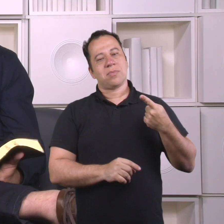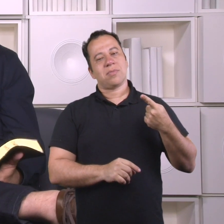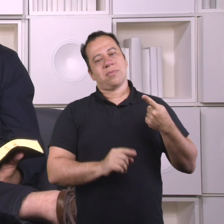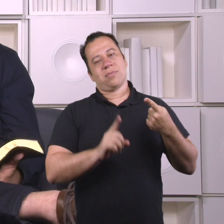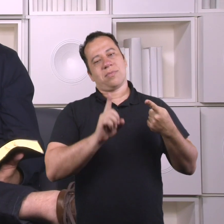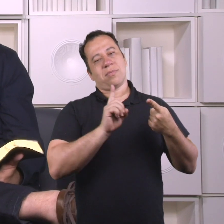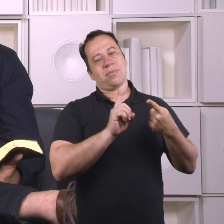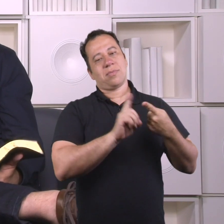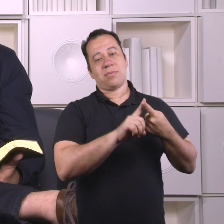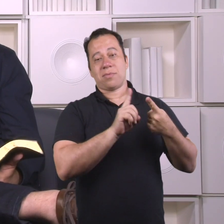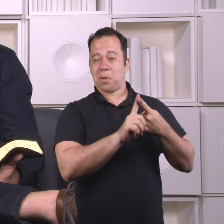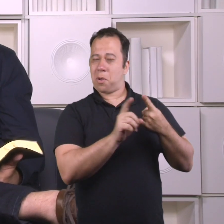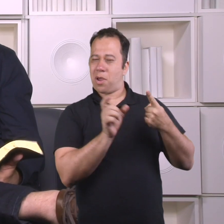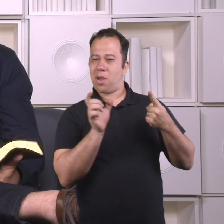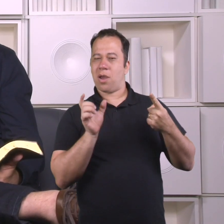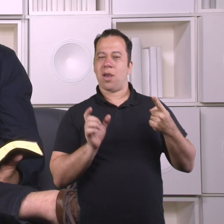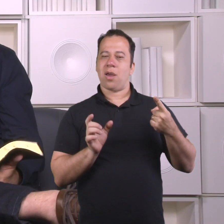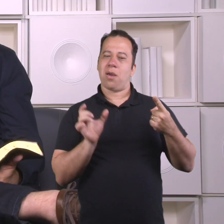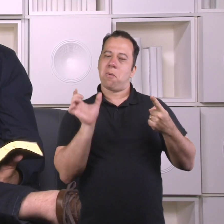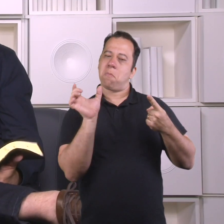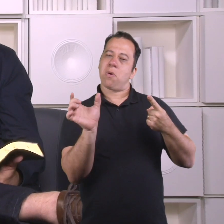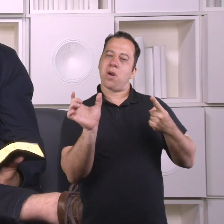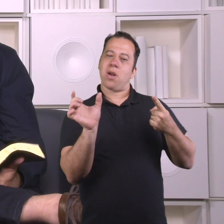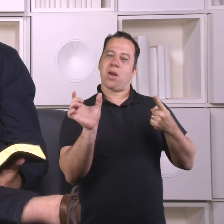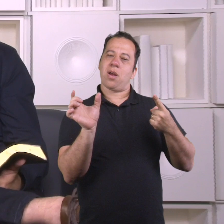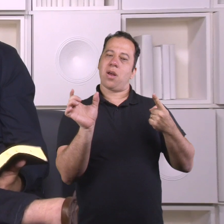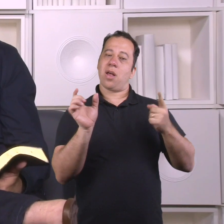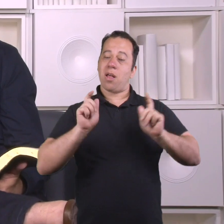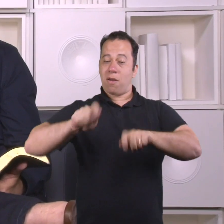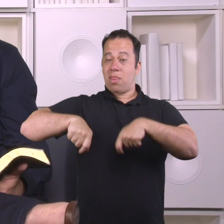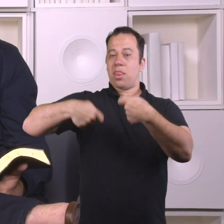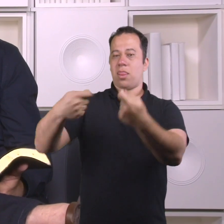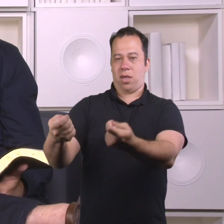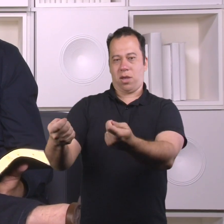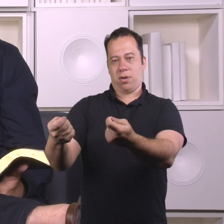controle é doar.